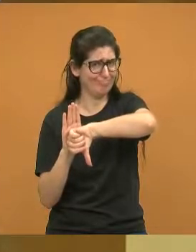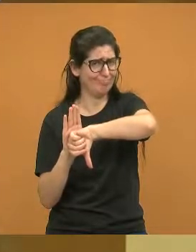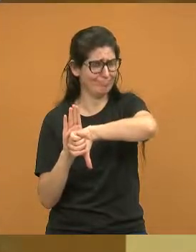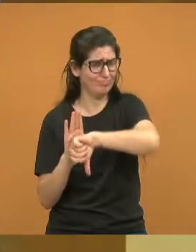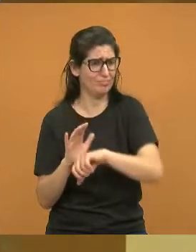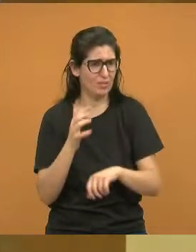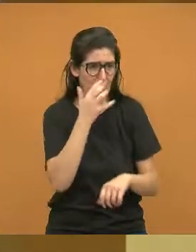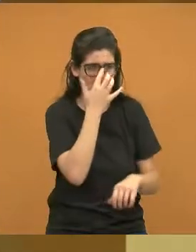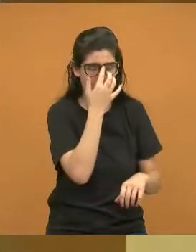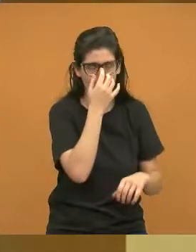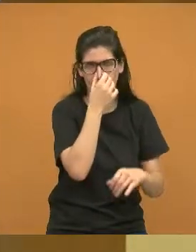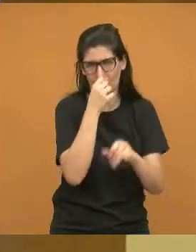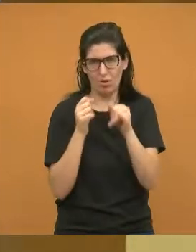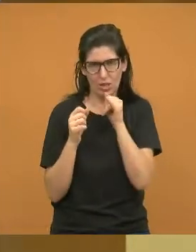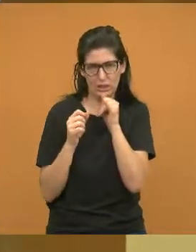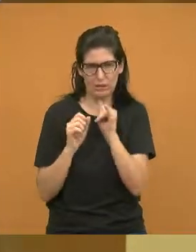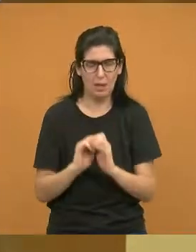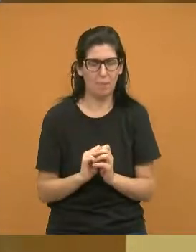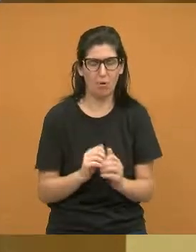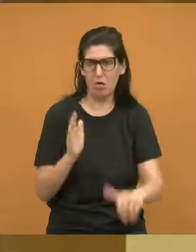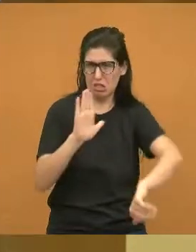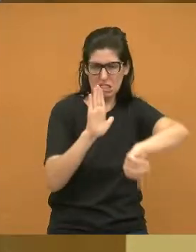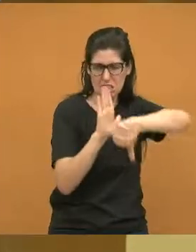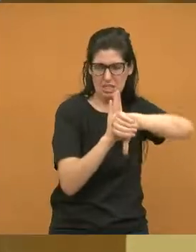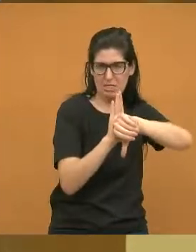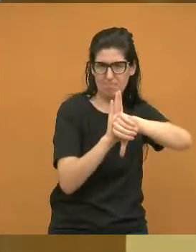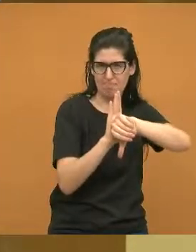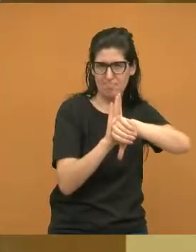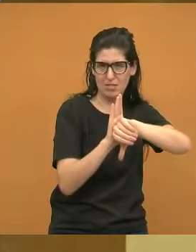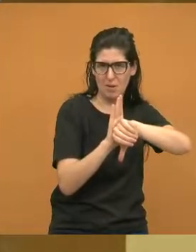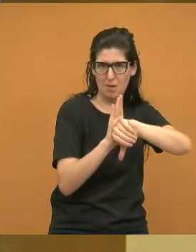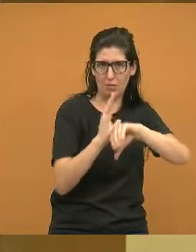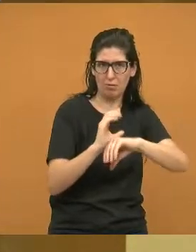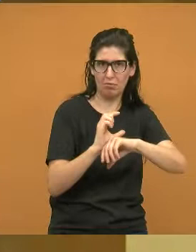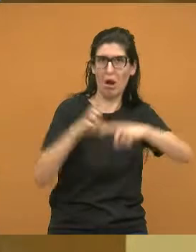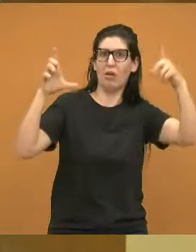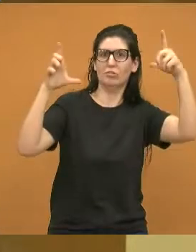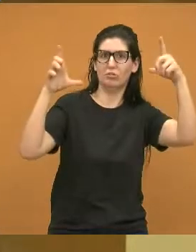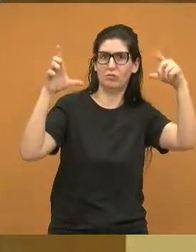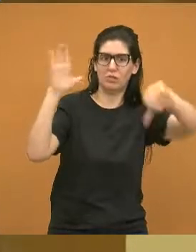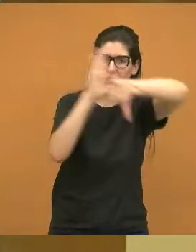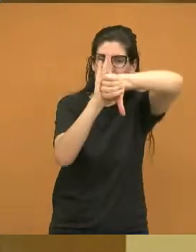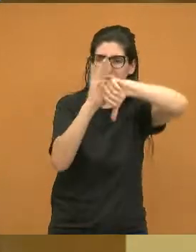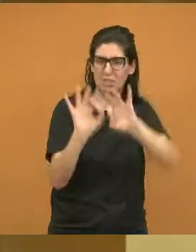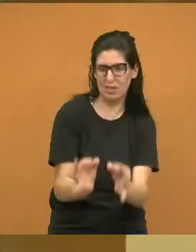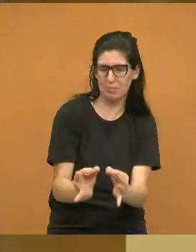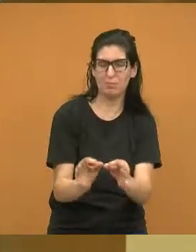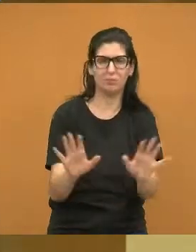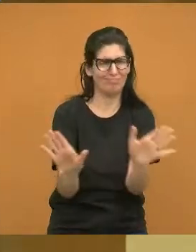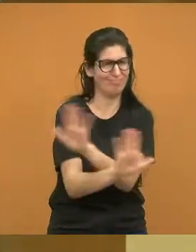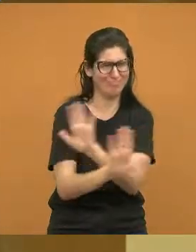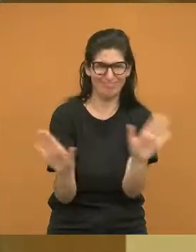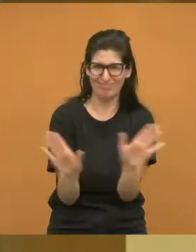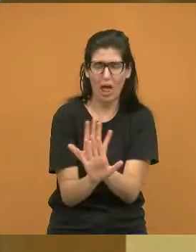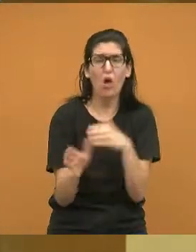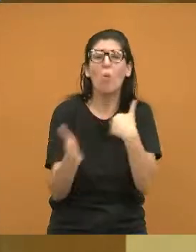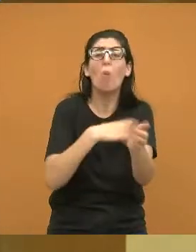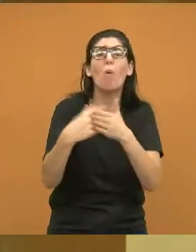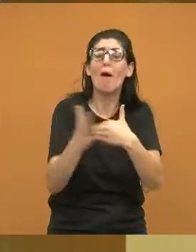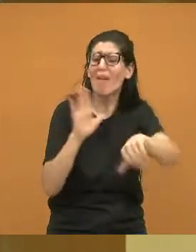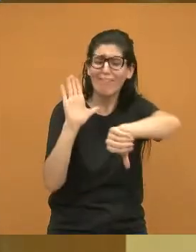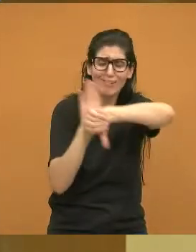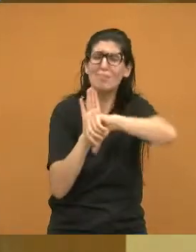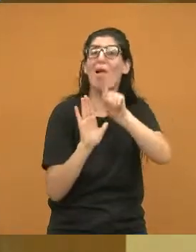entre a reprovabilidade de crimes, mas é um crime extremamente reprovável, que merece do